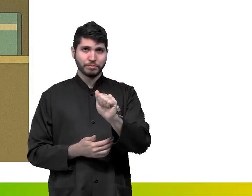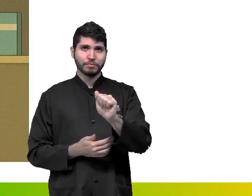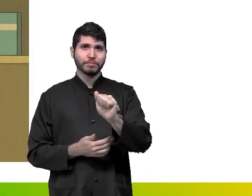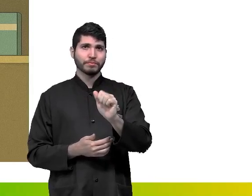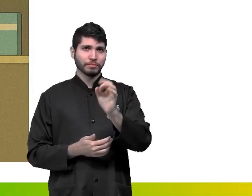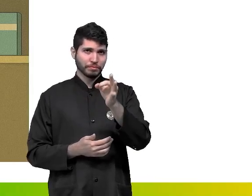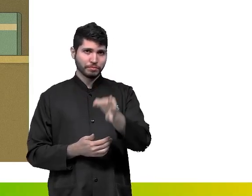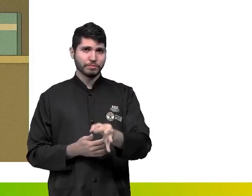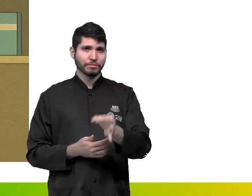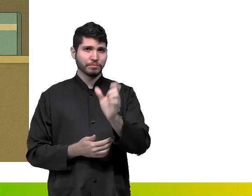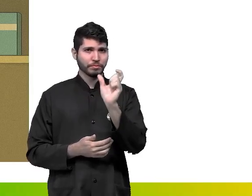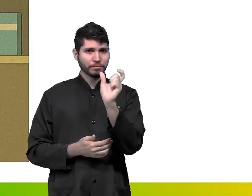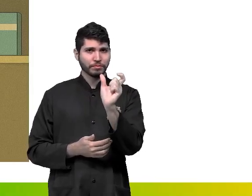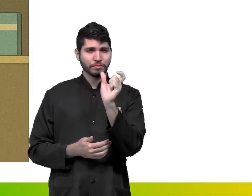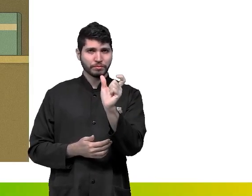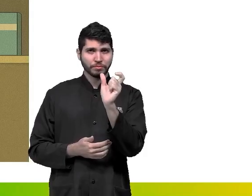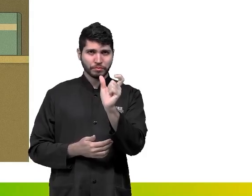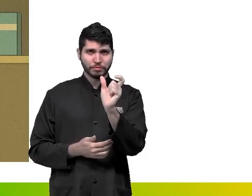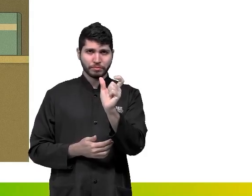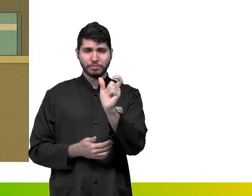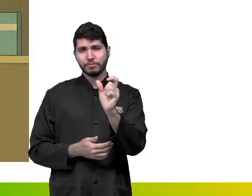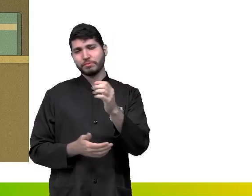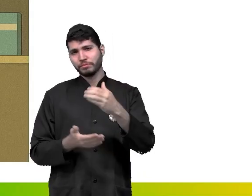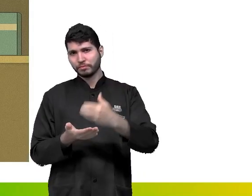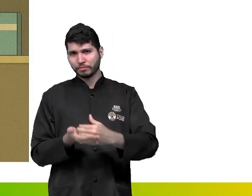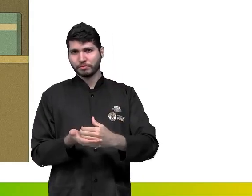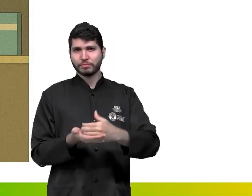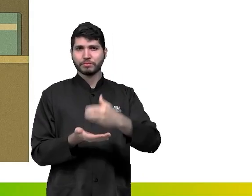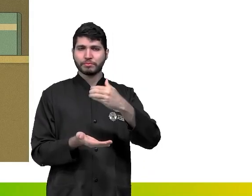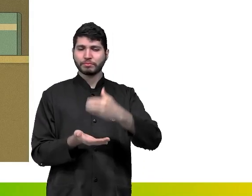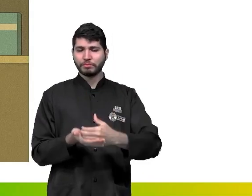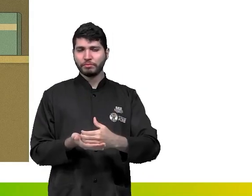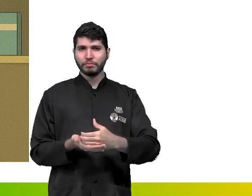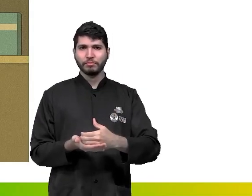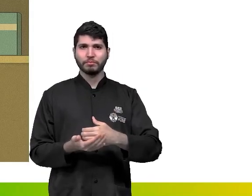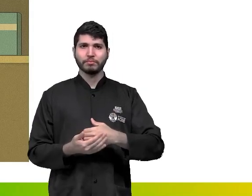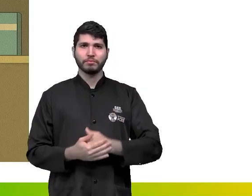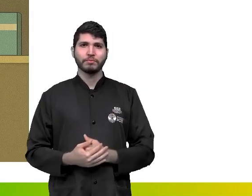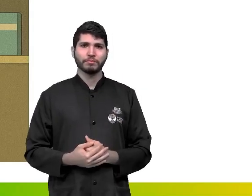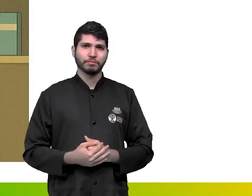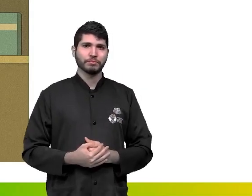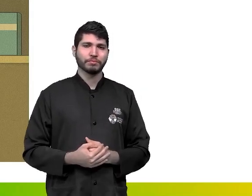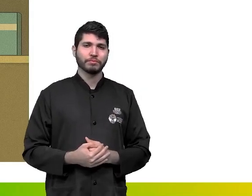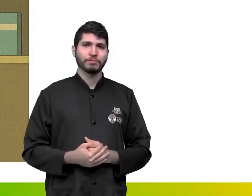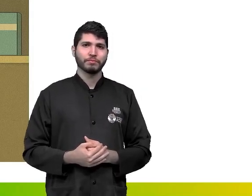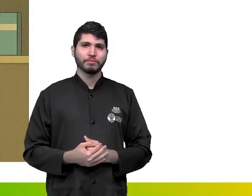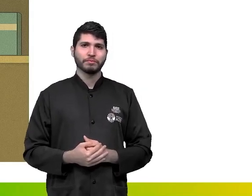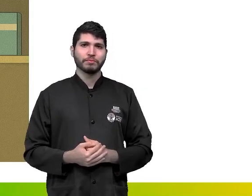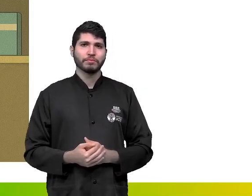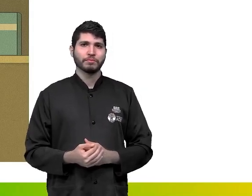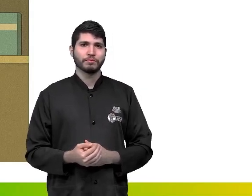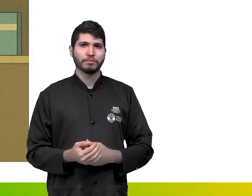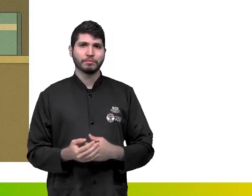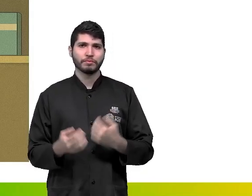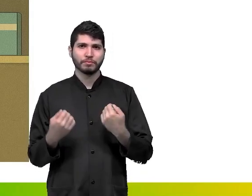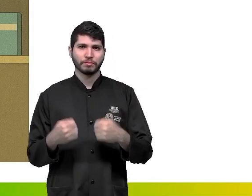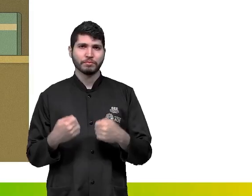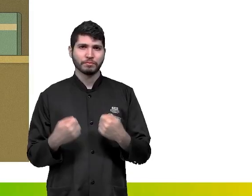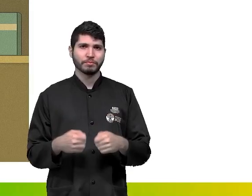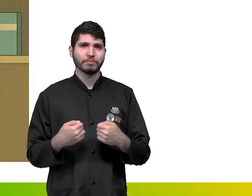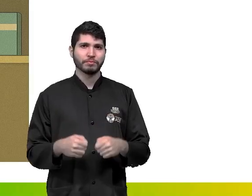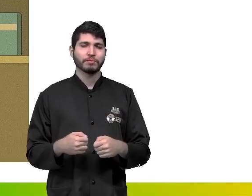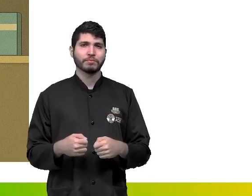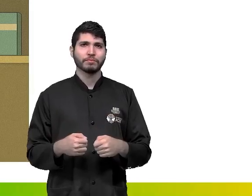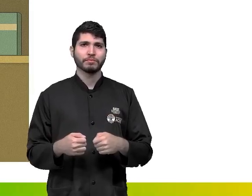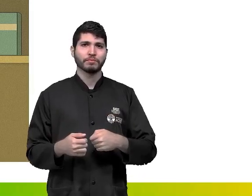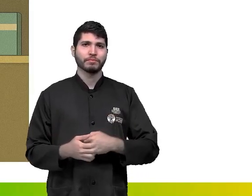palavra garrafa é portunhol, está adequando aqui. E aqui, 120 reais, espanhol, uso formal, não